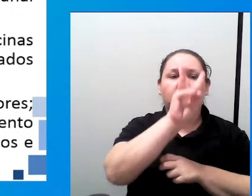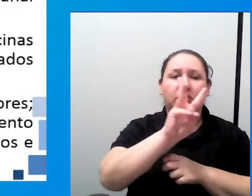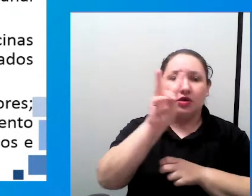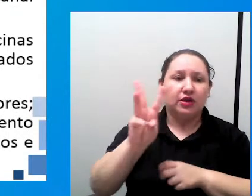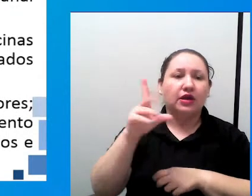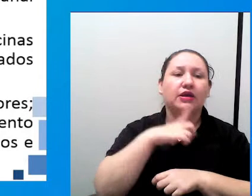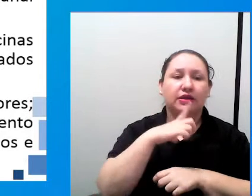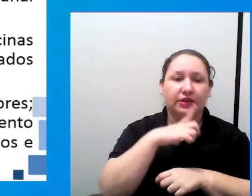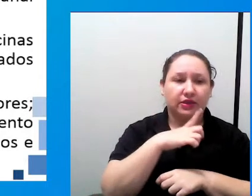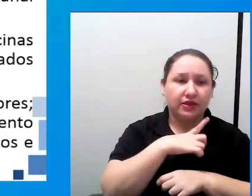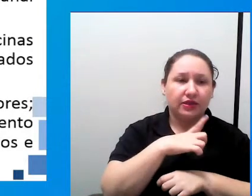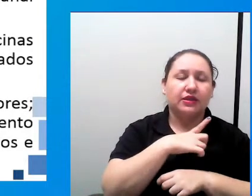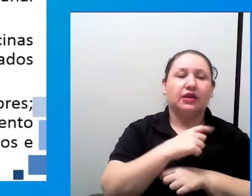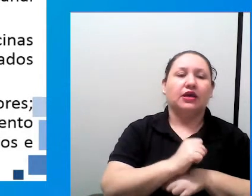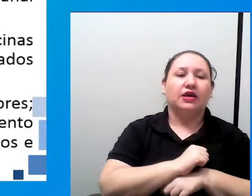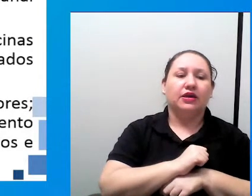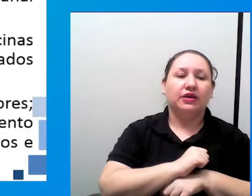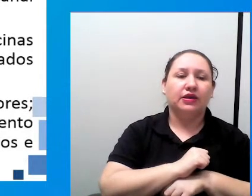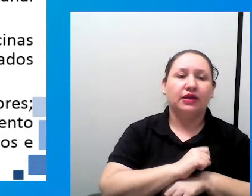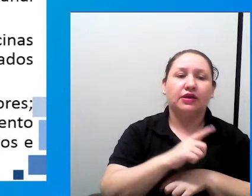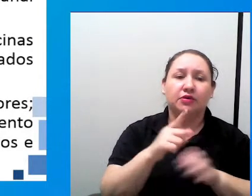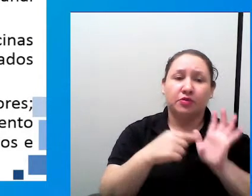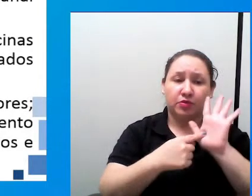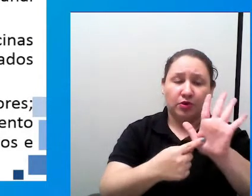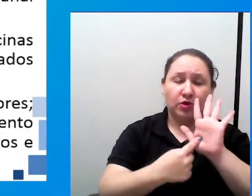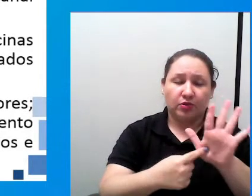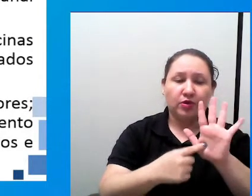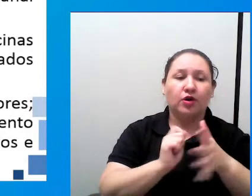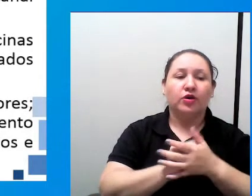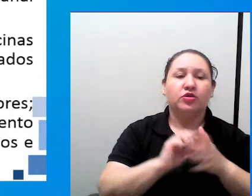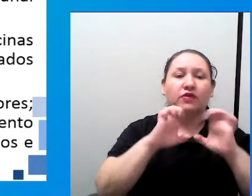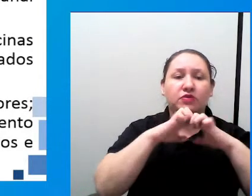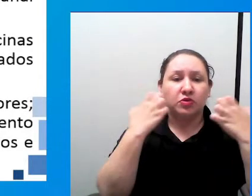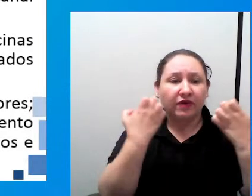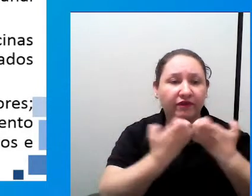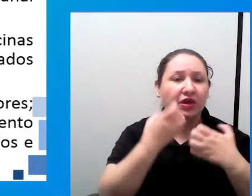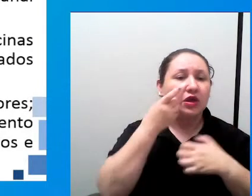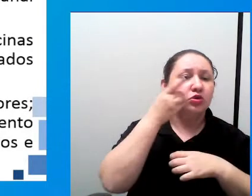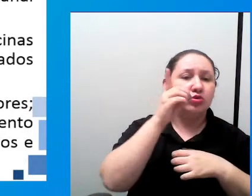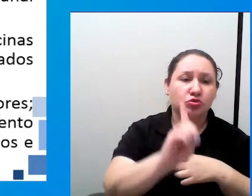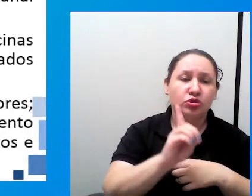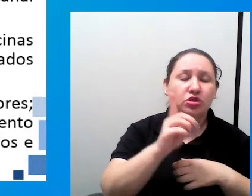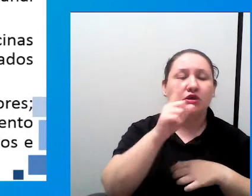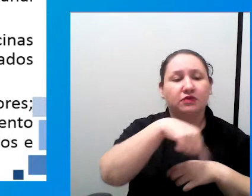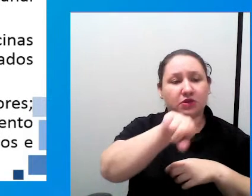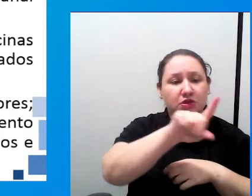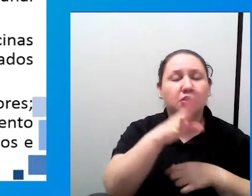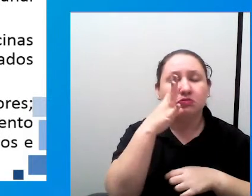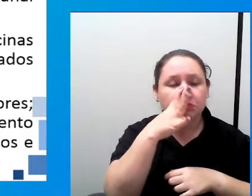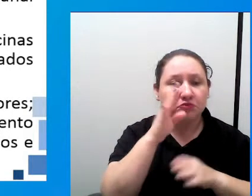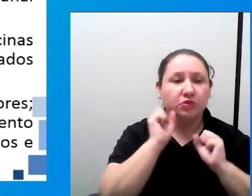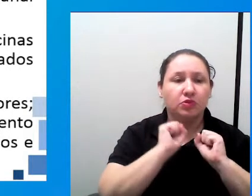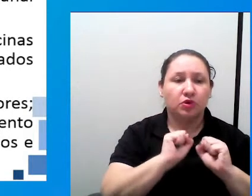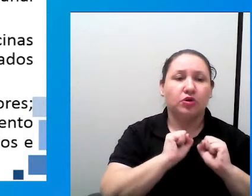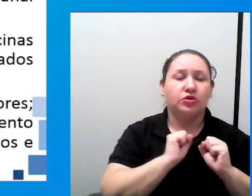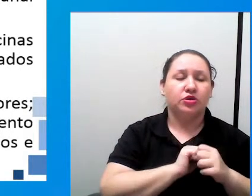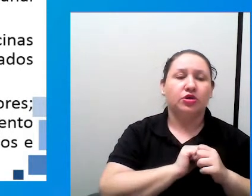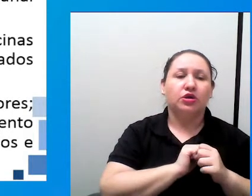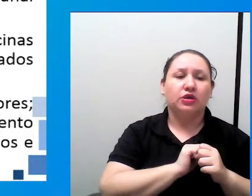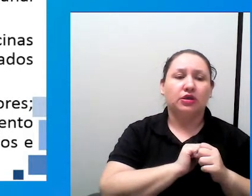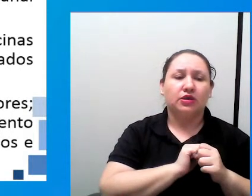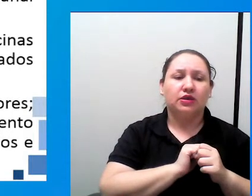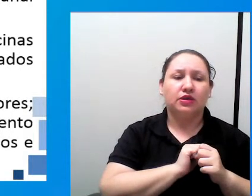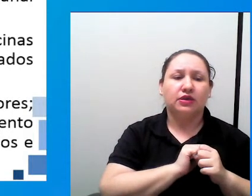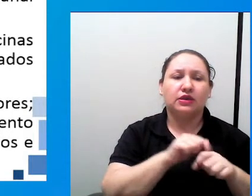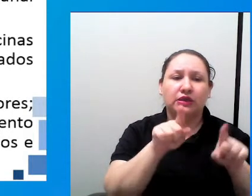ter as transmissões das atividades, as transmissões dos dias lá do evento, e a gente também utiliza lá para fazer